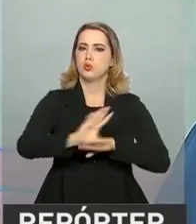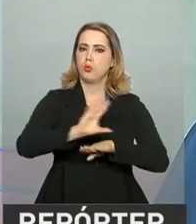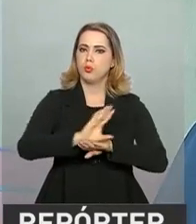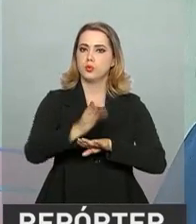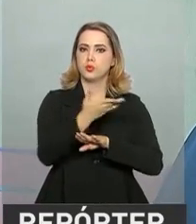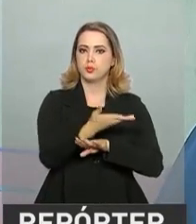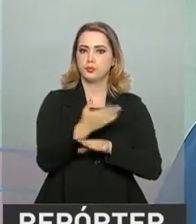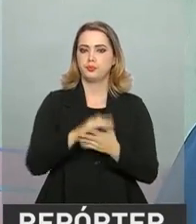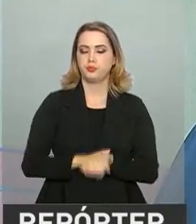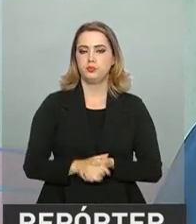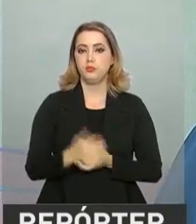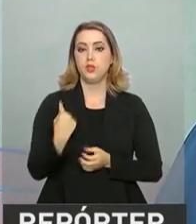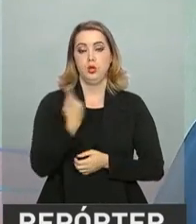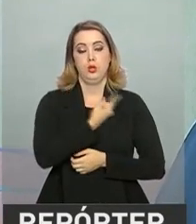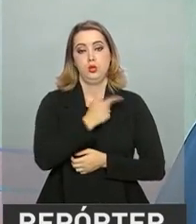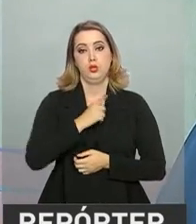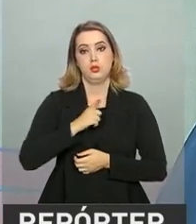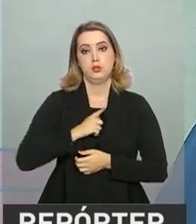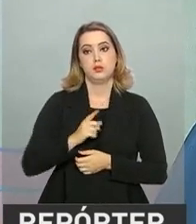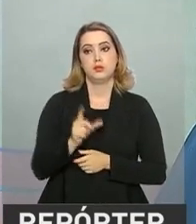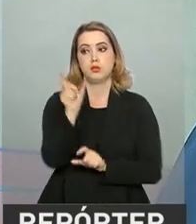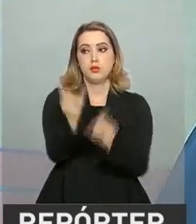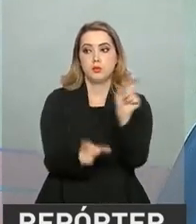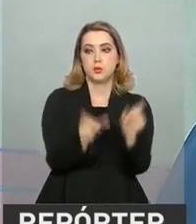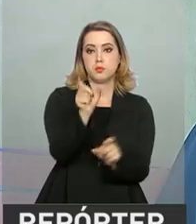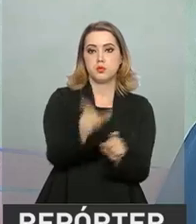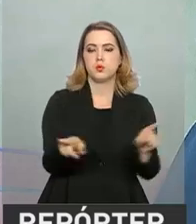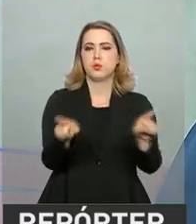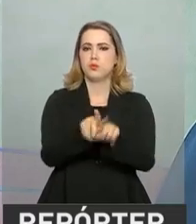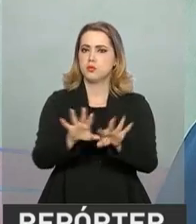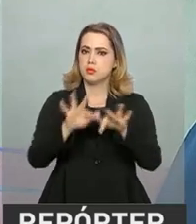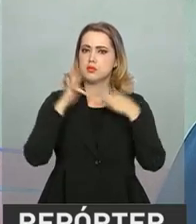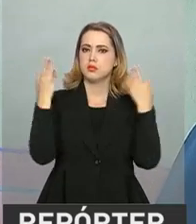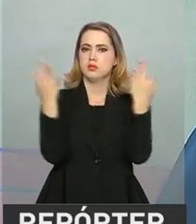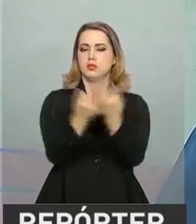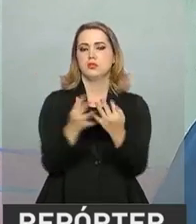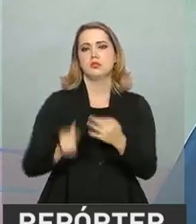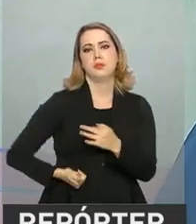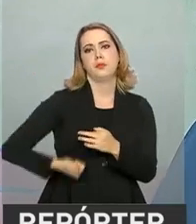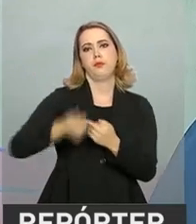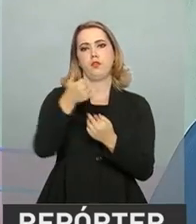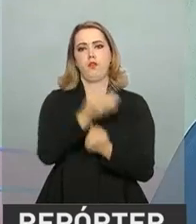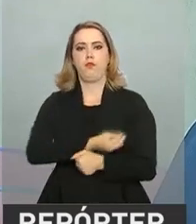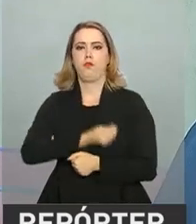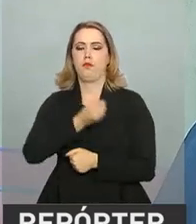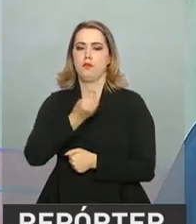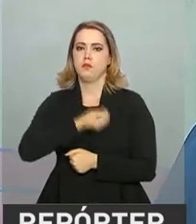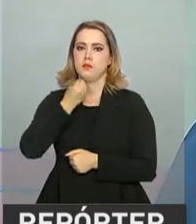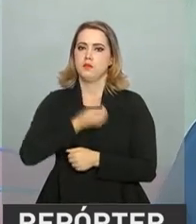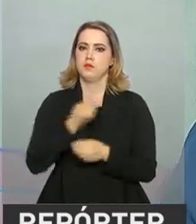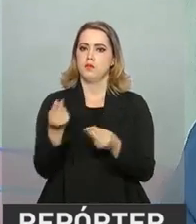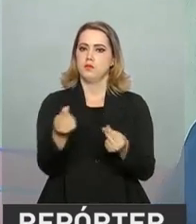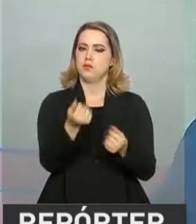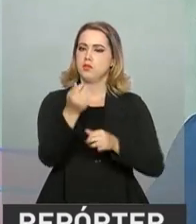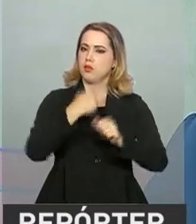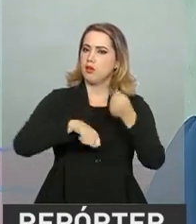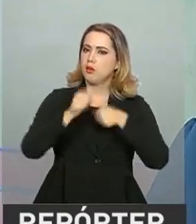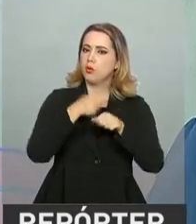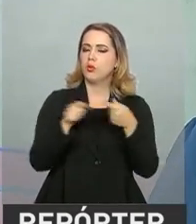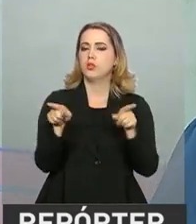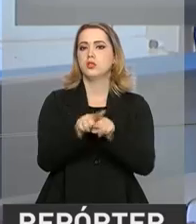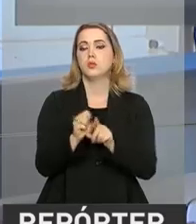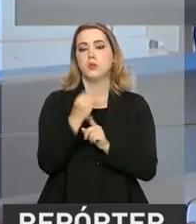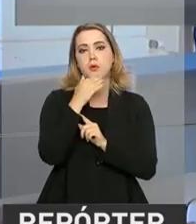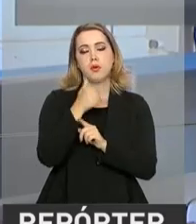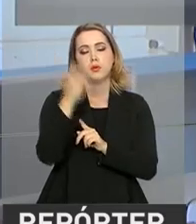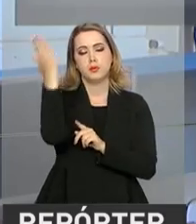tem pessoas e famílias com uma saúde financeira mais estruturada, isso é bom também para a economia, é bom para o país como um